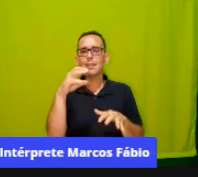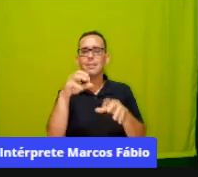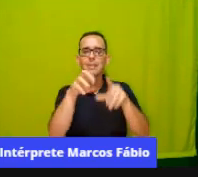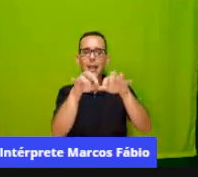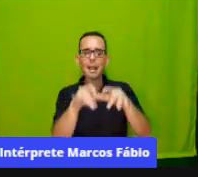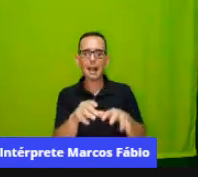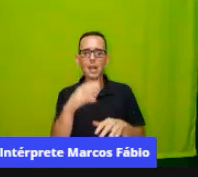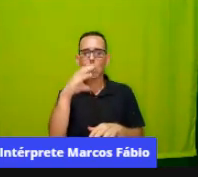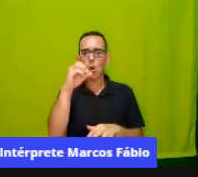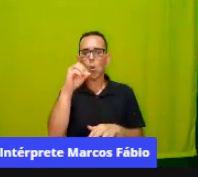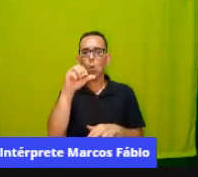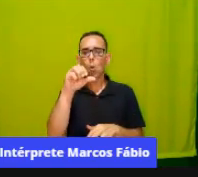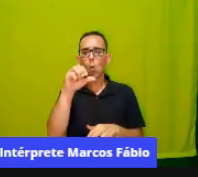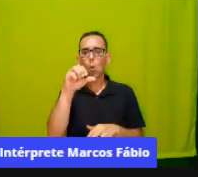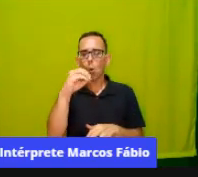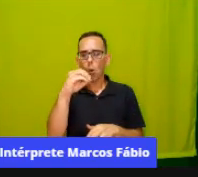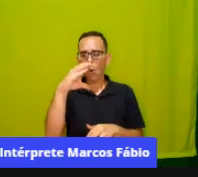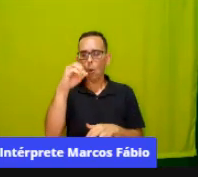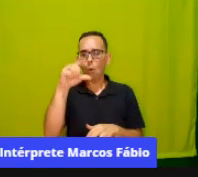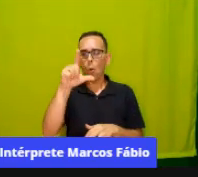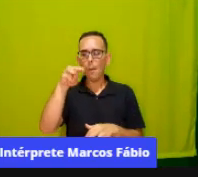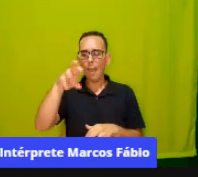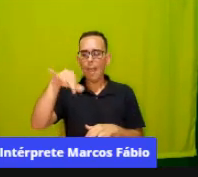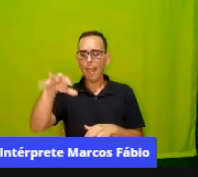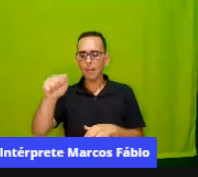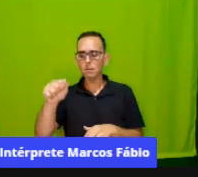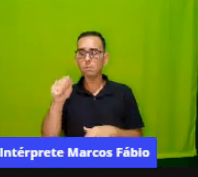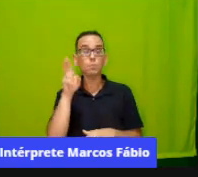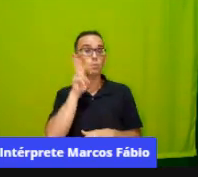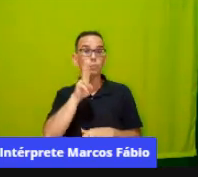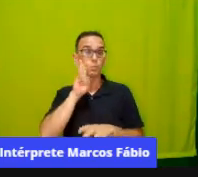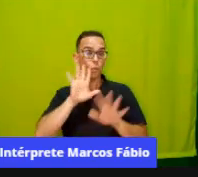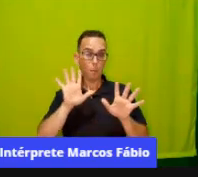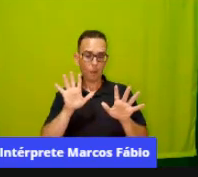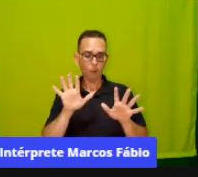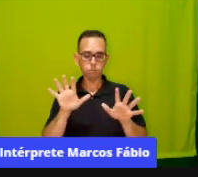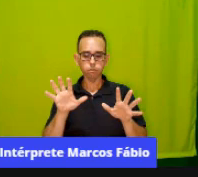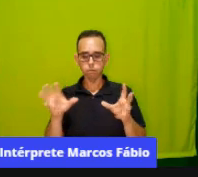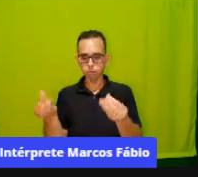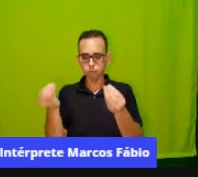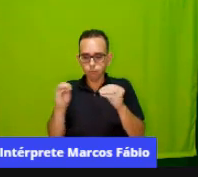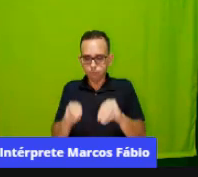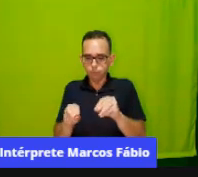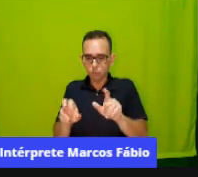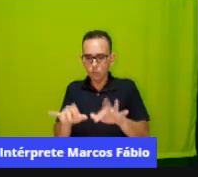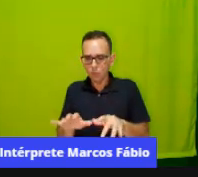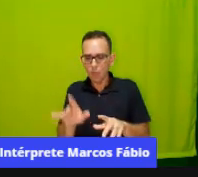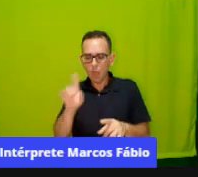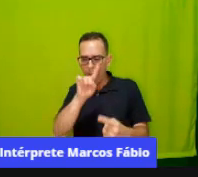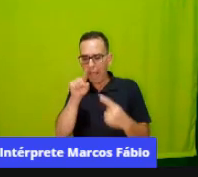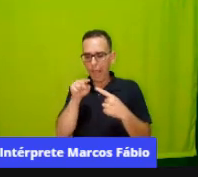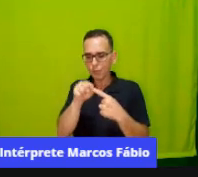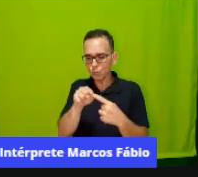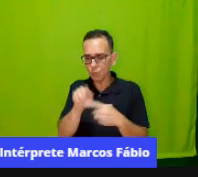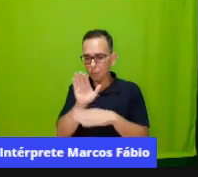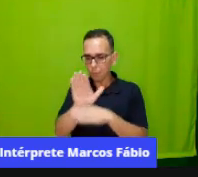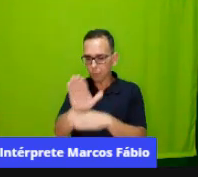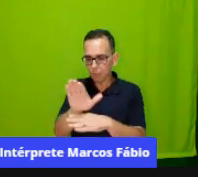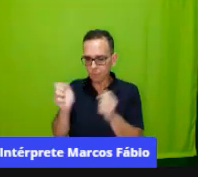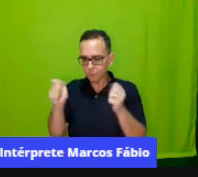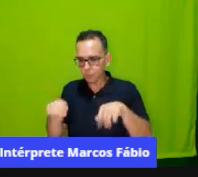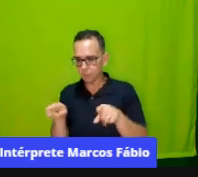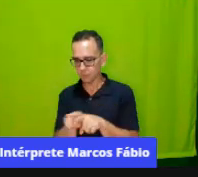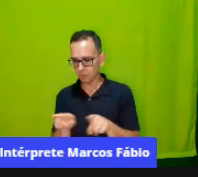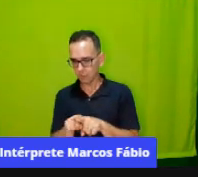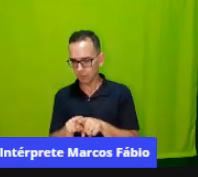tem o teclado tipo colmeia. Então, essa colmeia de acrílico, ela vem em cima do teclado normal. Então, ela ajuda